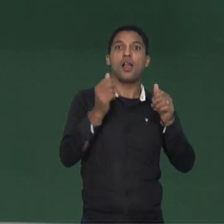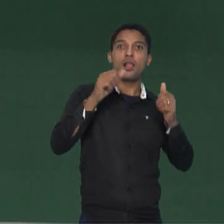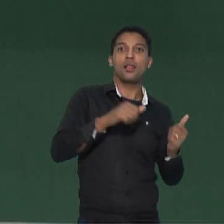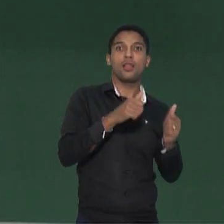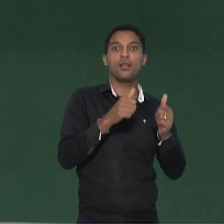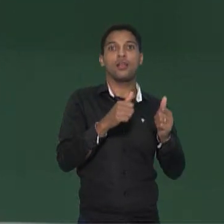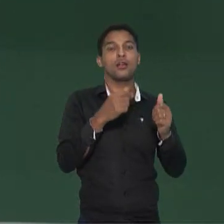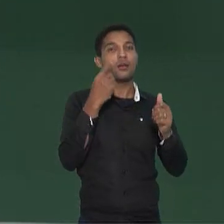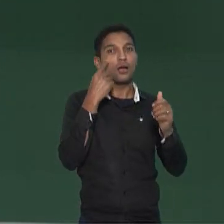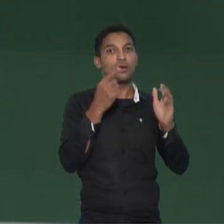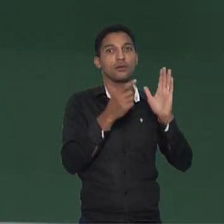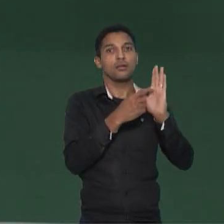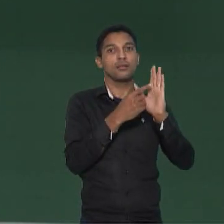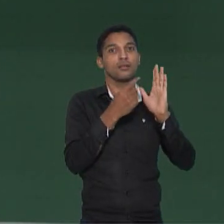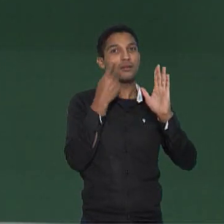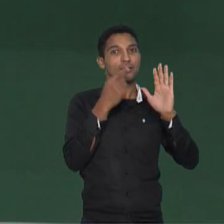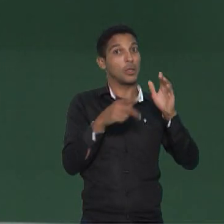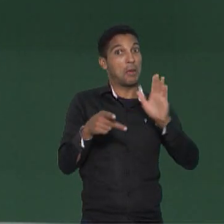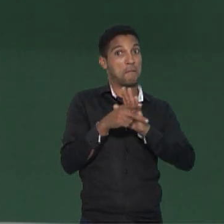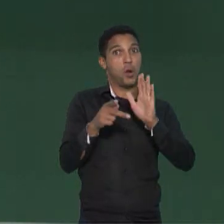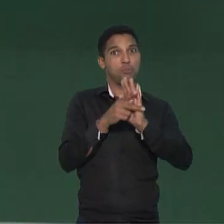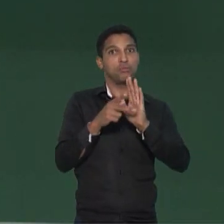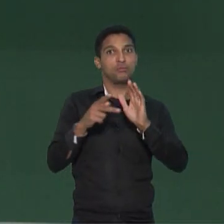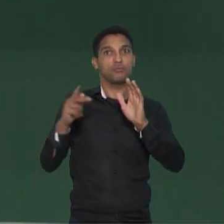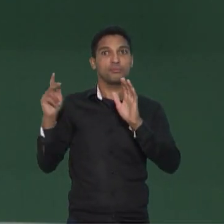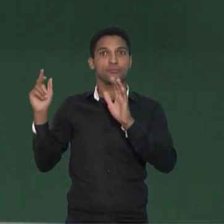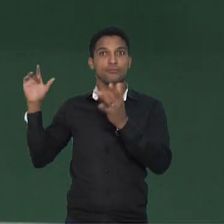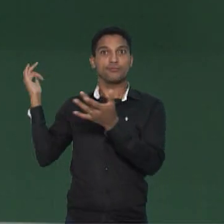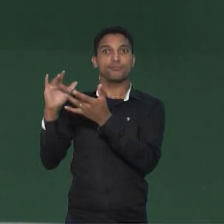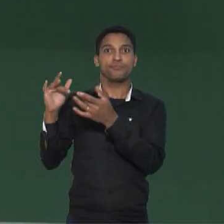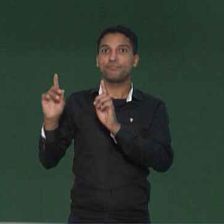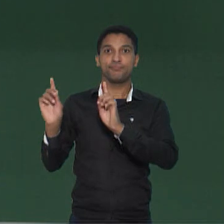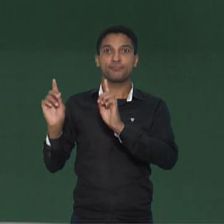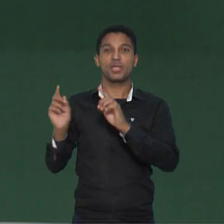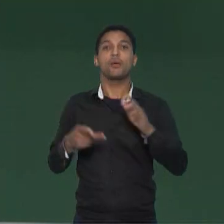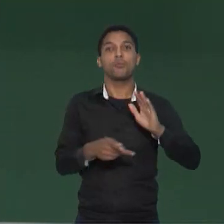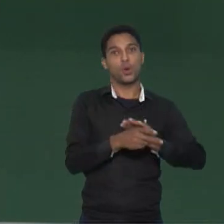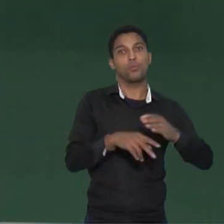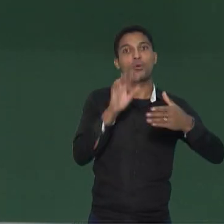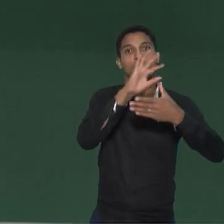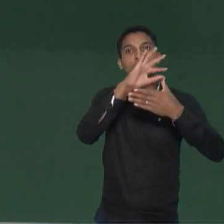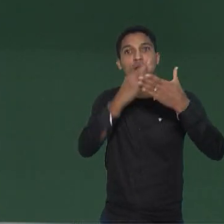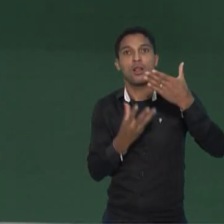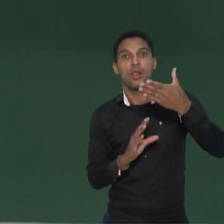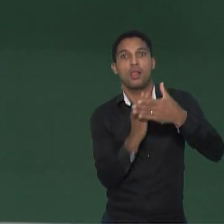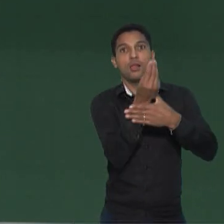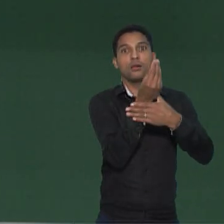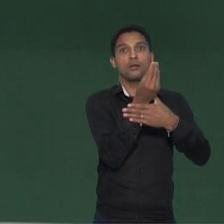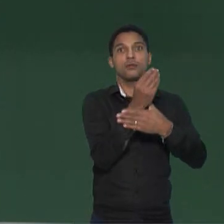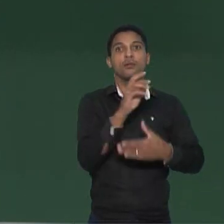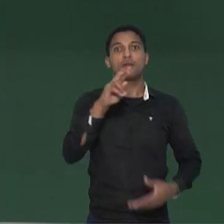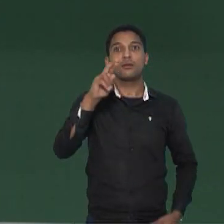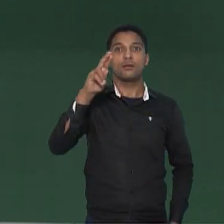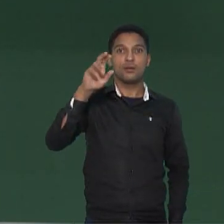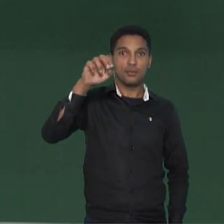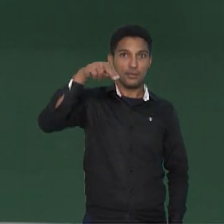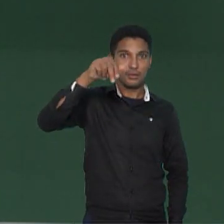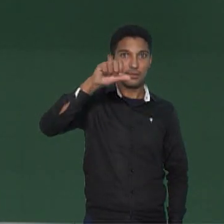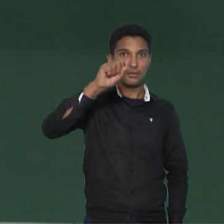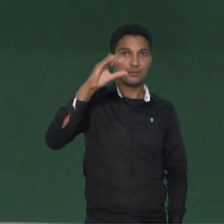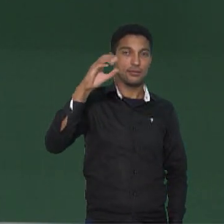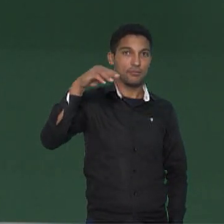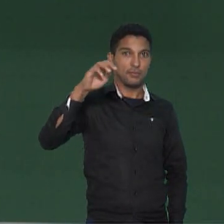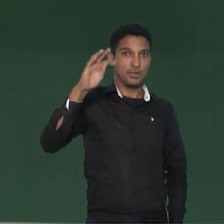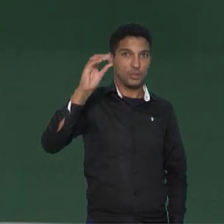obra neoclassicista, né, é lá do Renascimento. Banhista de Valpsson, que é lá, né, Dominique